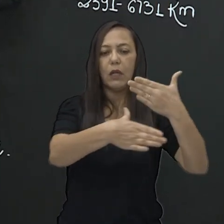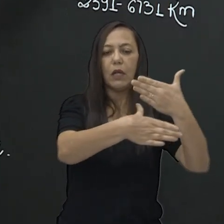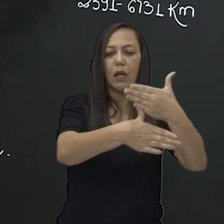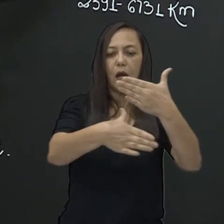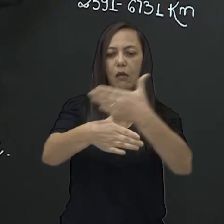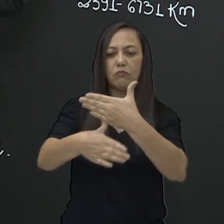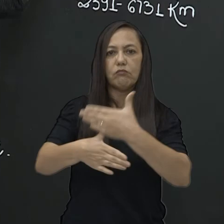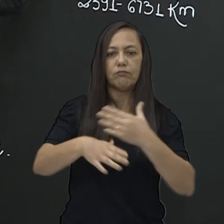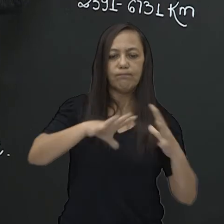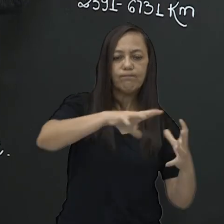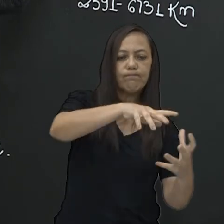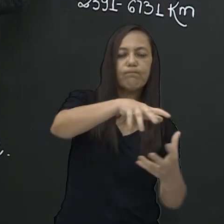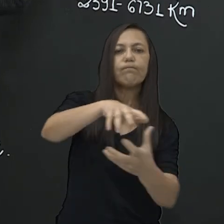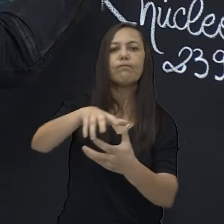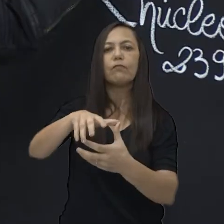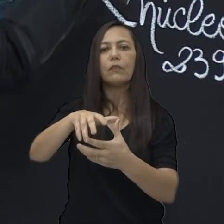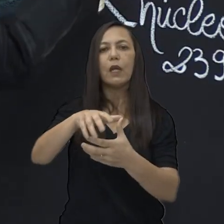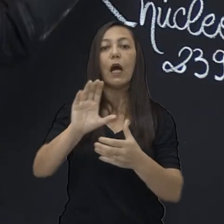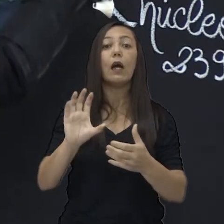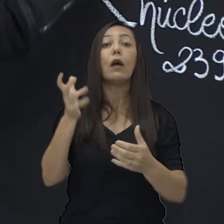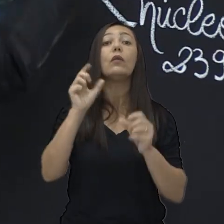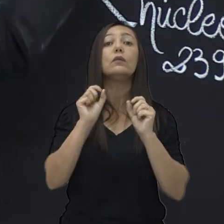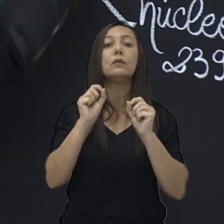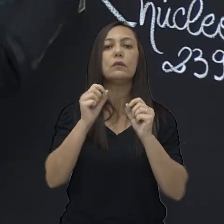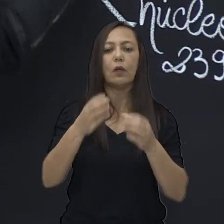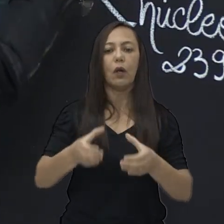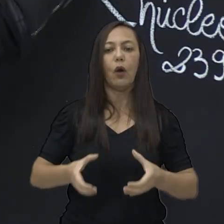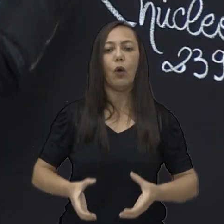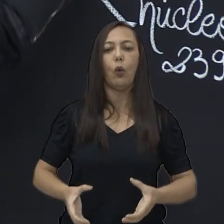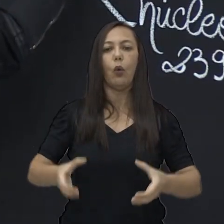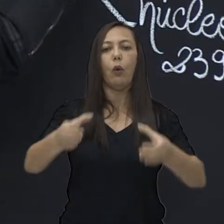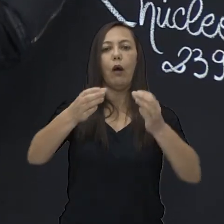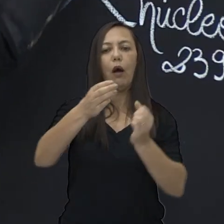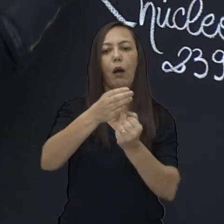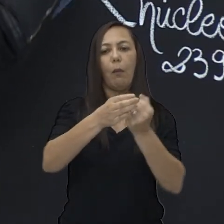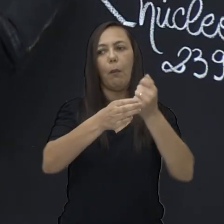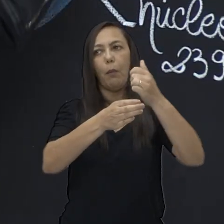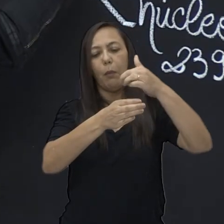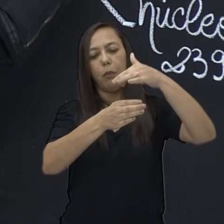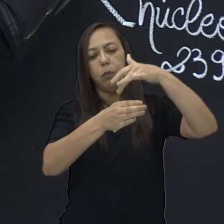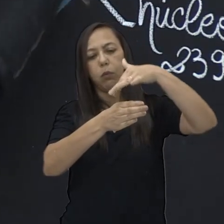estudar, ele vai sair. E aí, aqui, ó. Olha a lava saindo, ó.